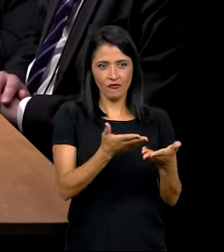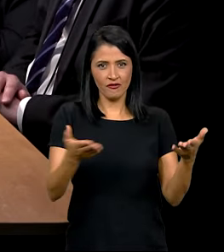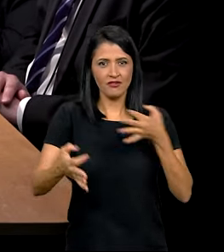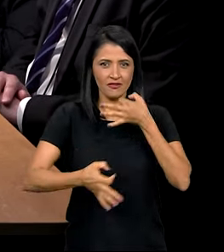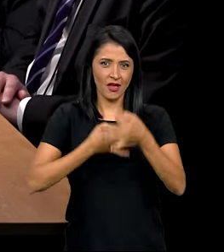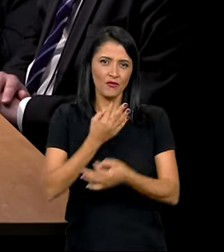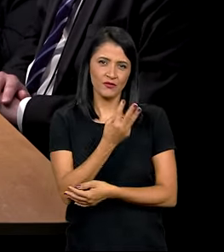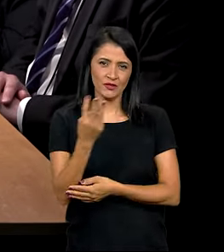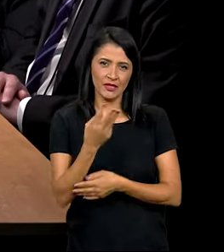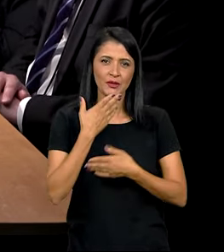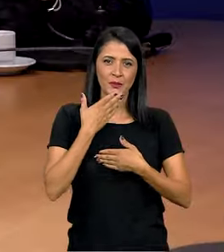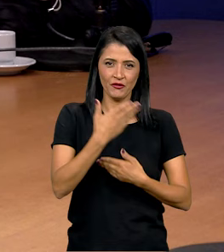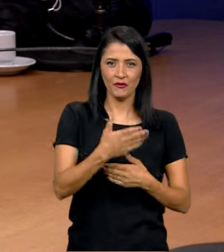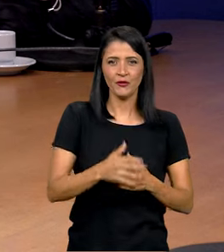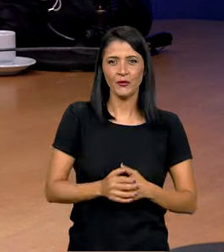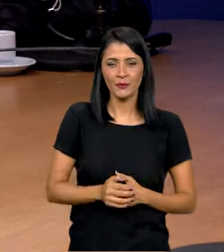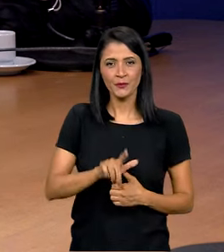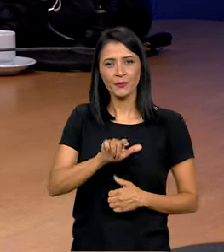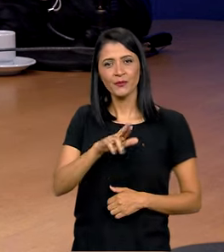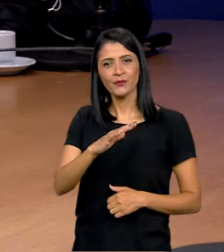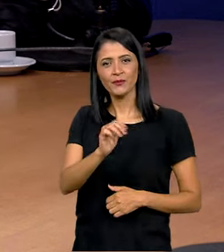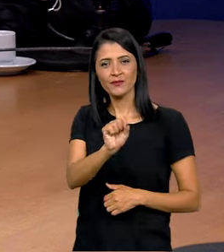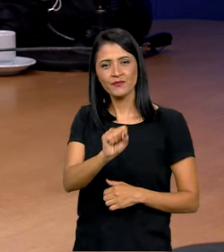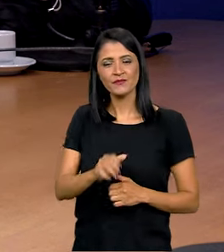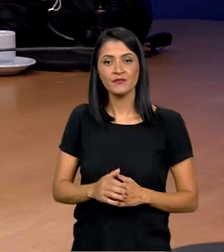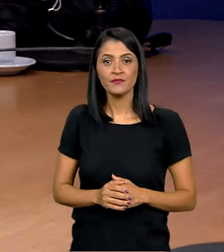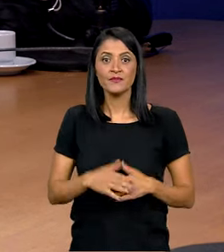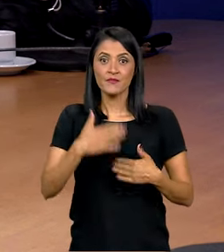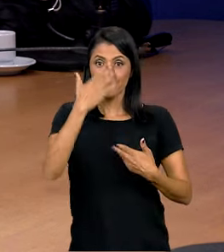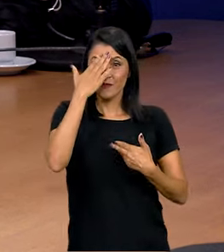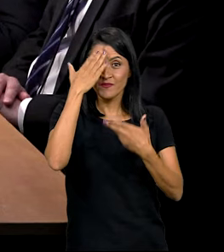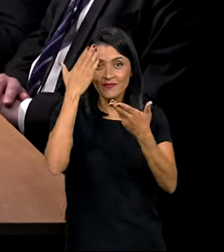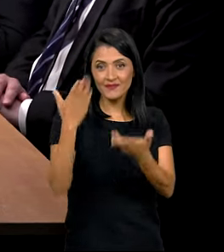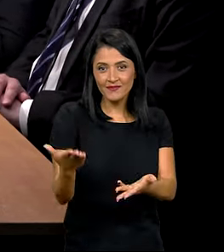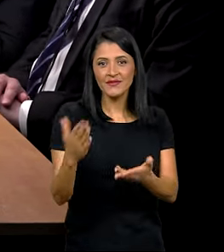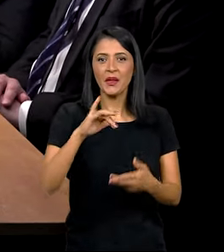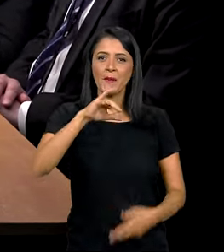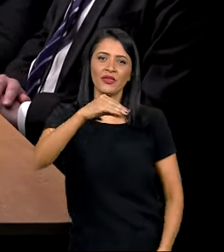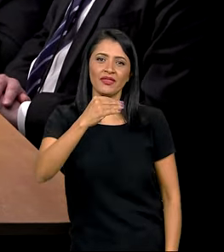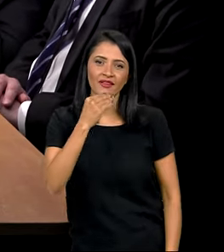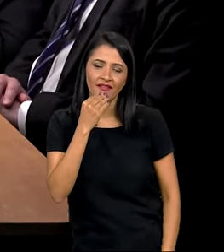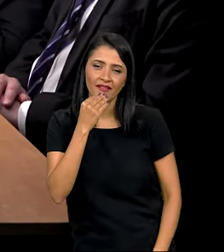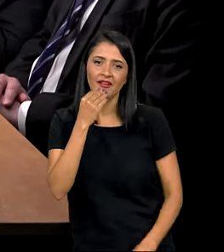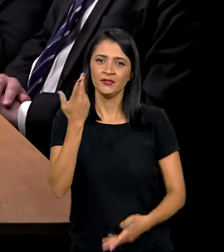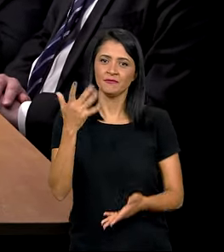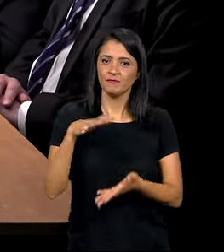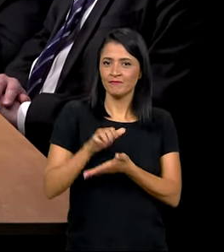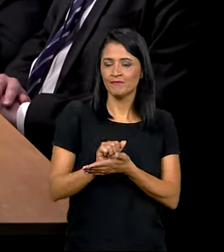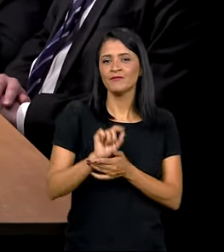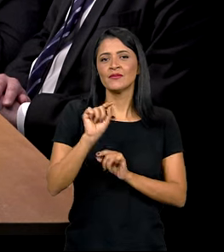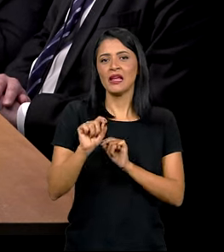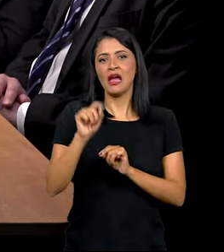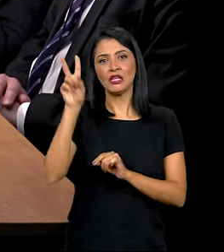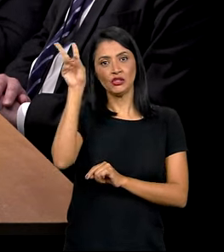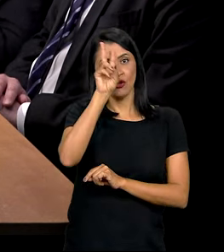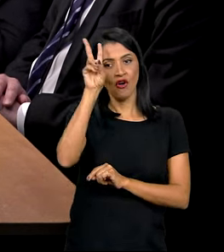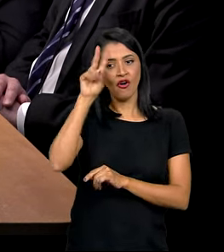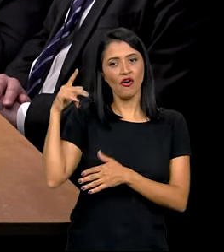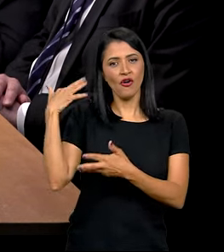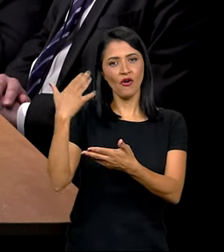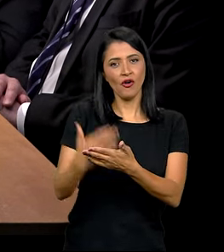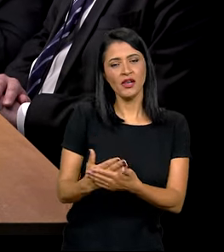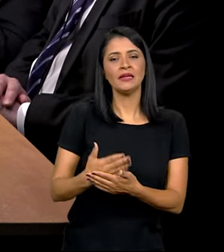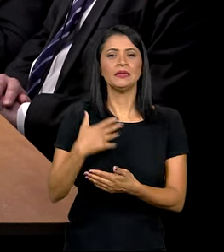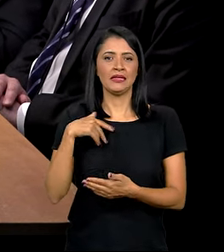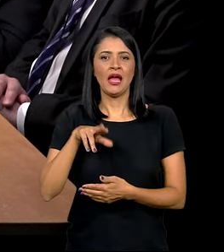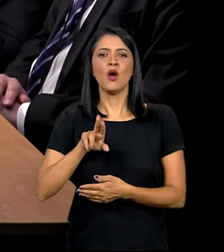considerações finais de vocês três por favor Lucas bom agradecer a oportunidade de registrar um pouco da